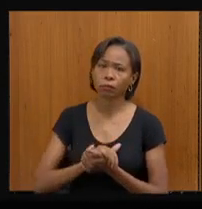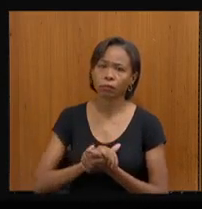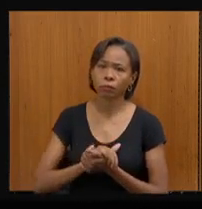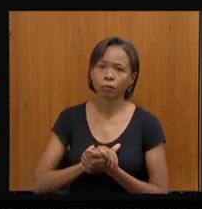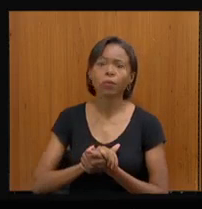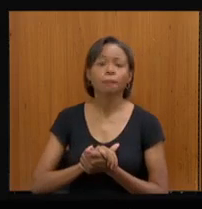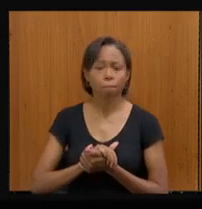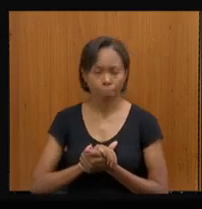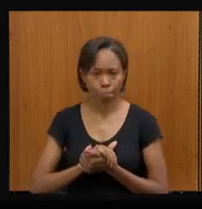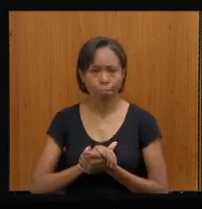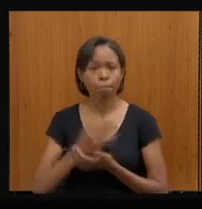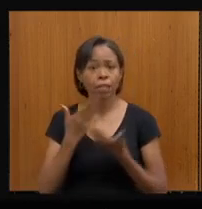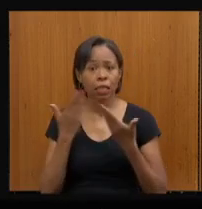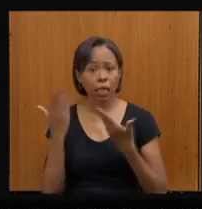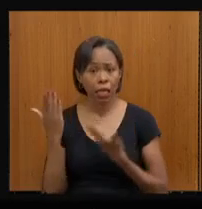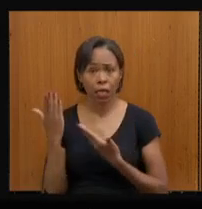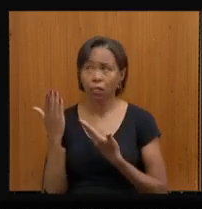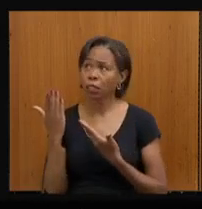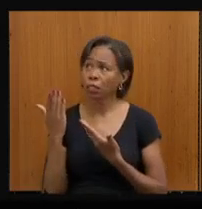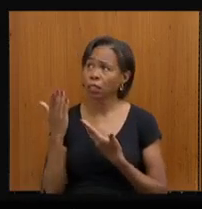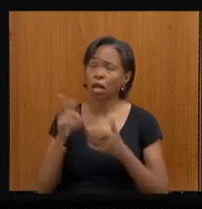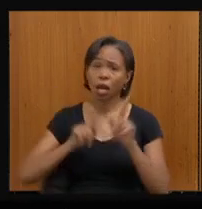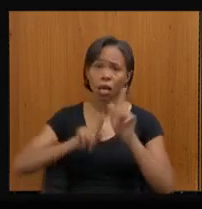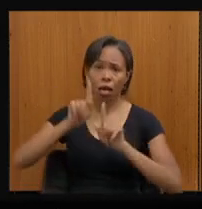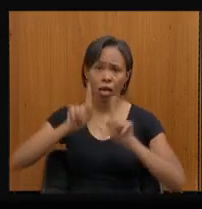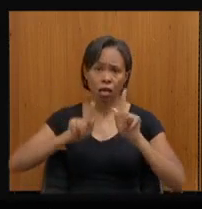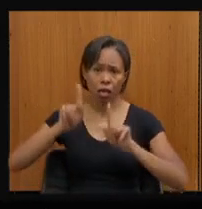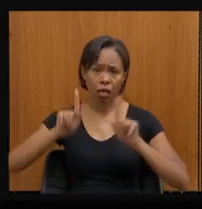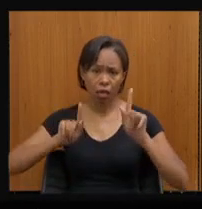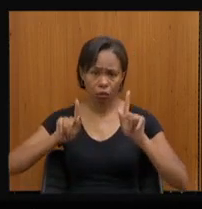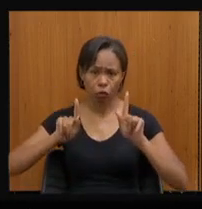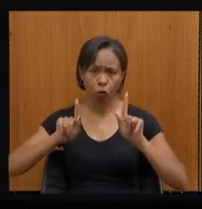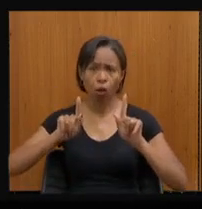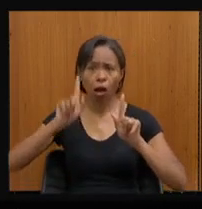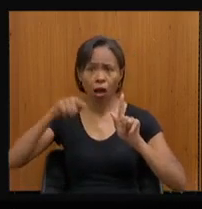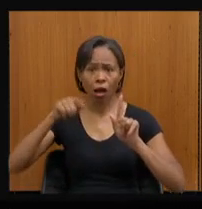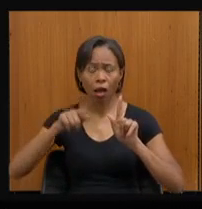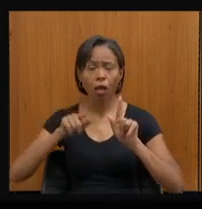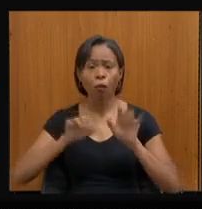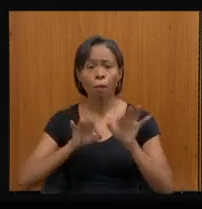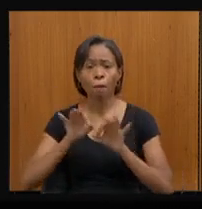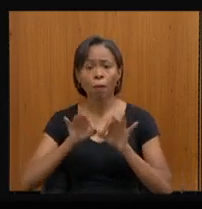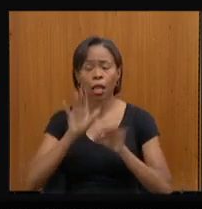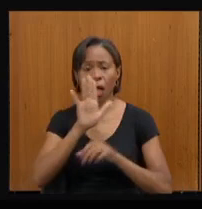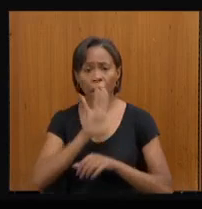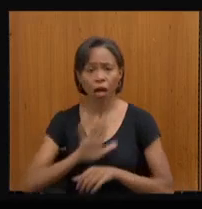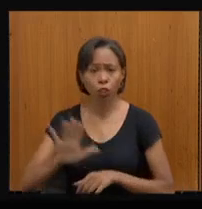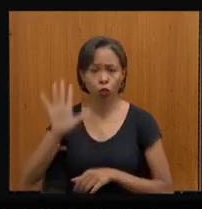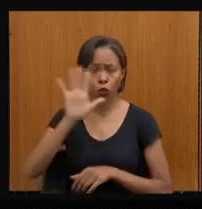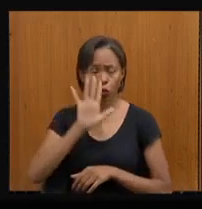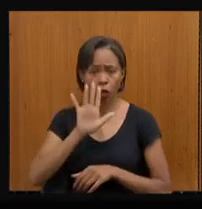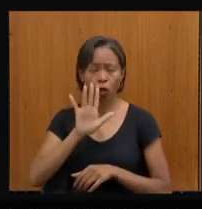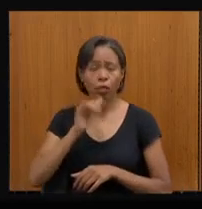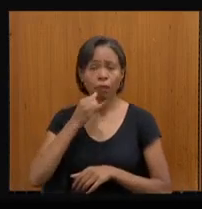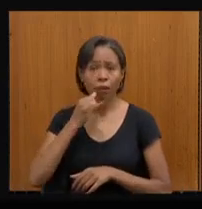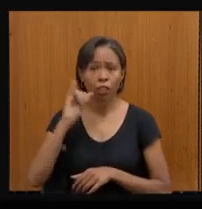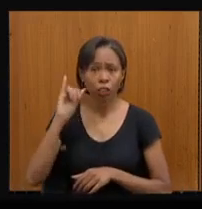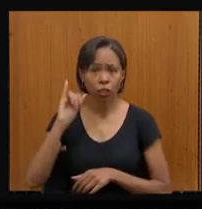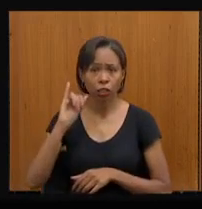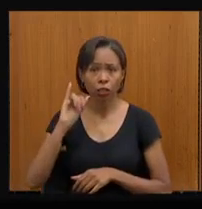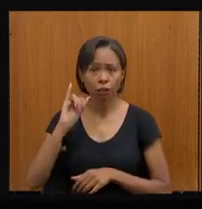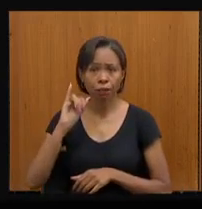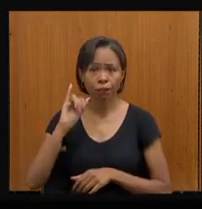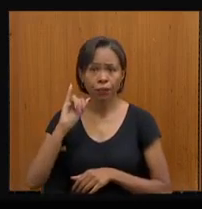e esse esse gráfico é do Plano Nacional de Energia 50